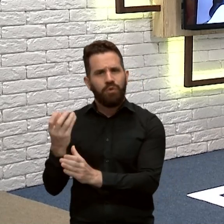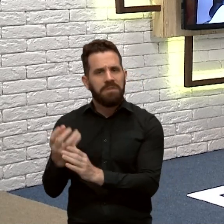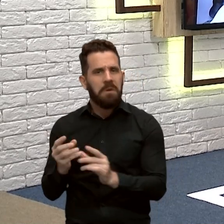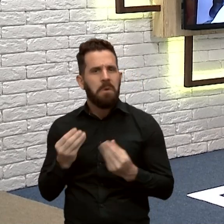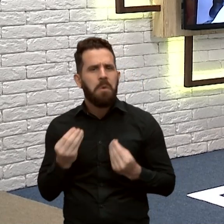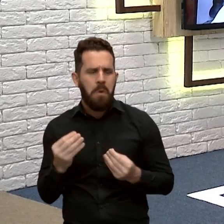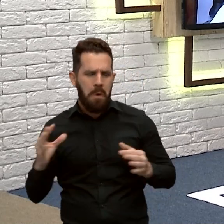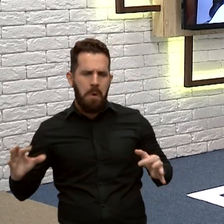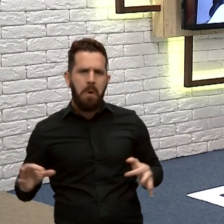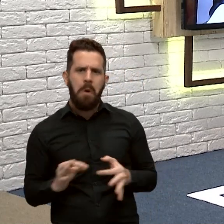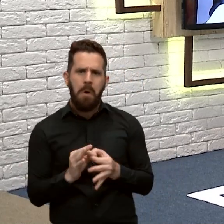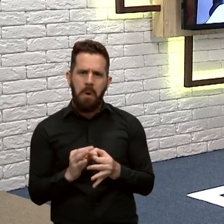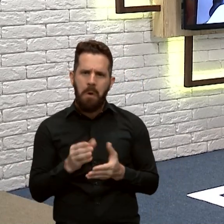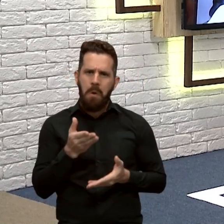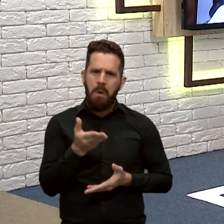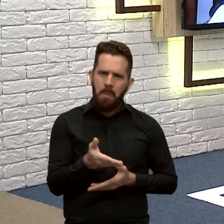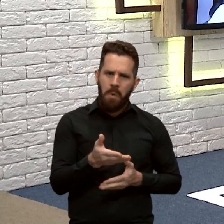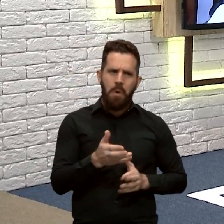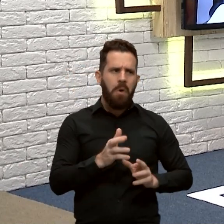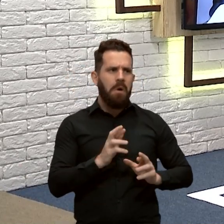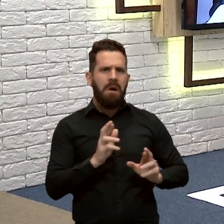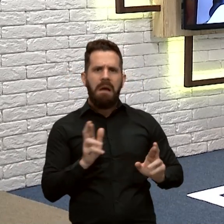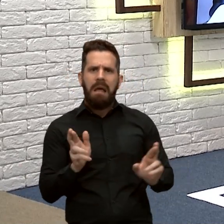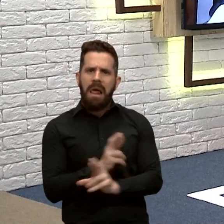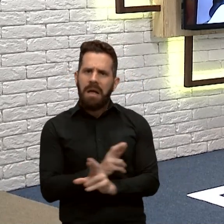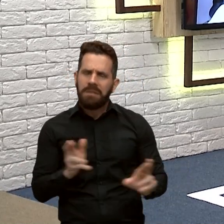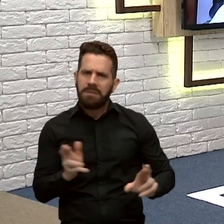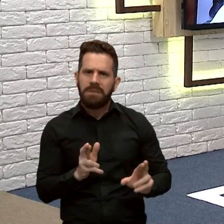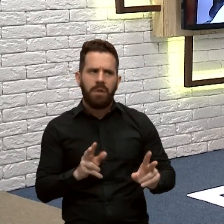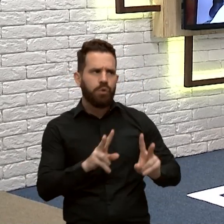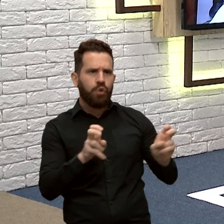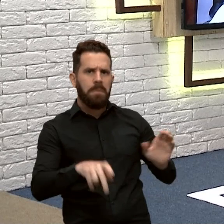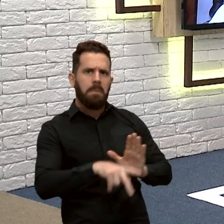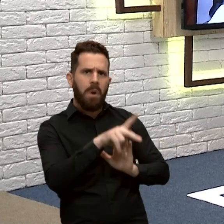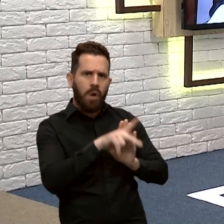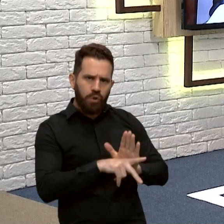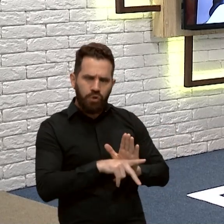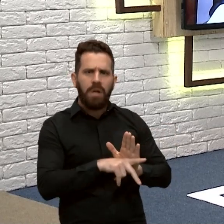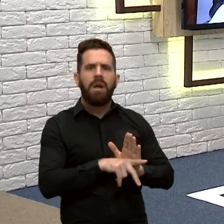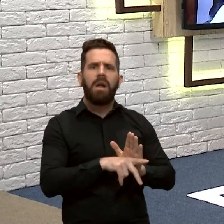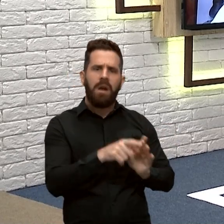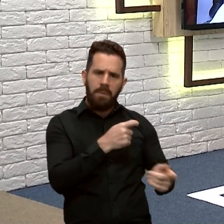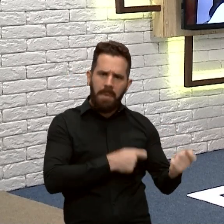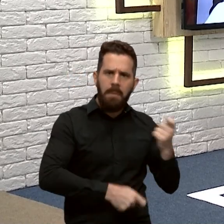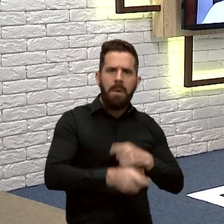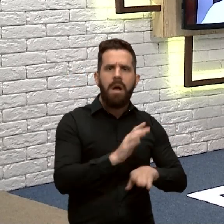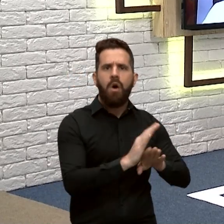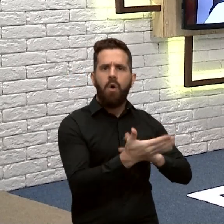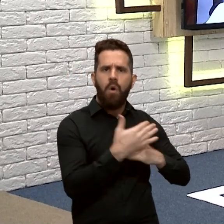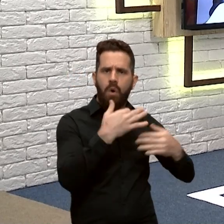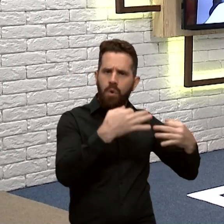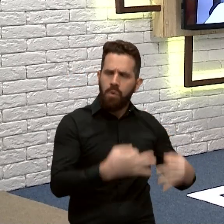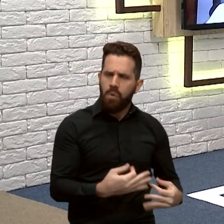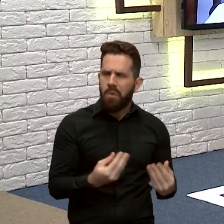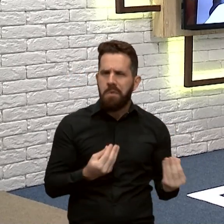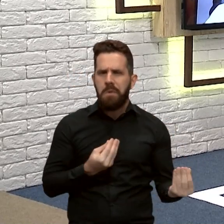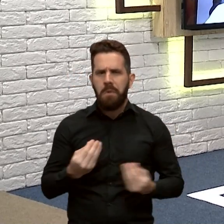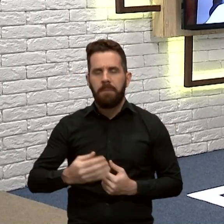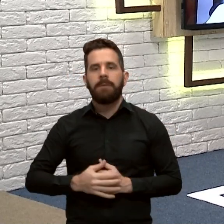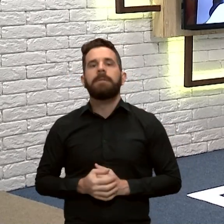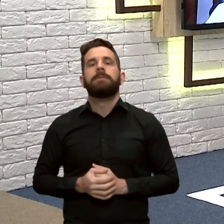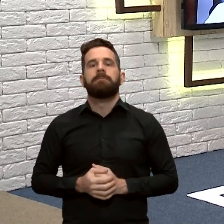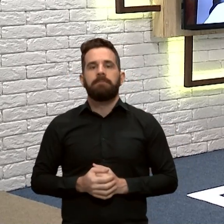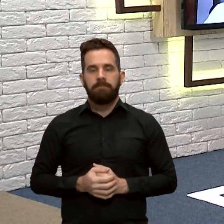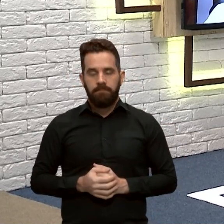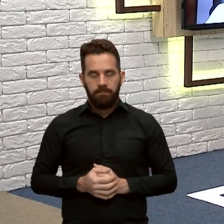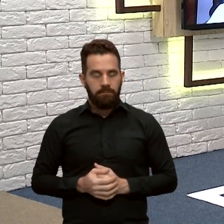na incubação, no auxílio a projetos de economia solidária? Bom, quando a gente fala